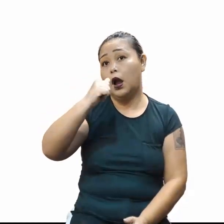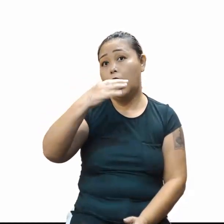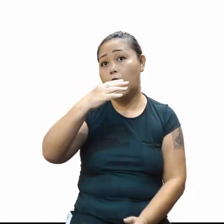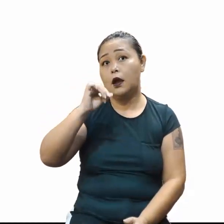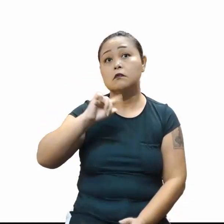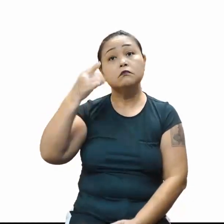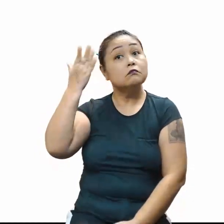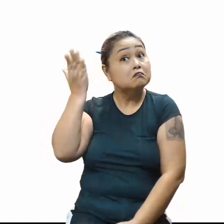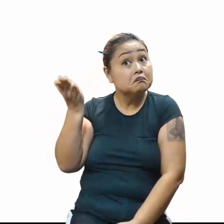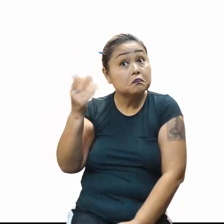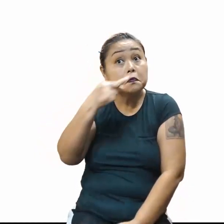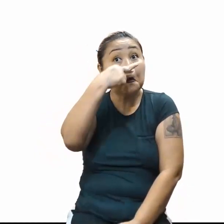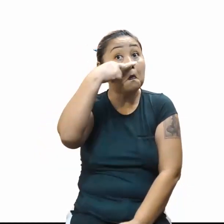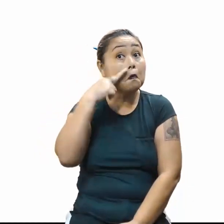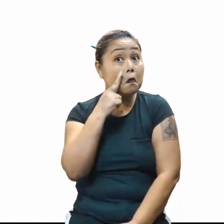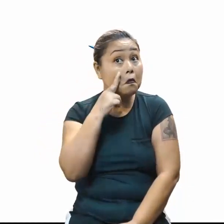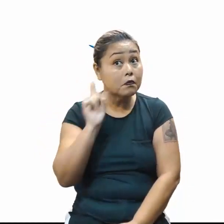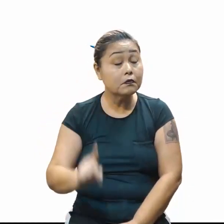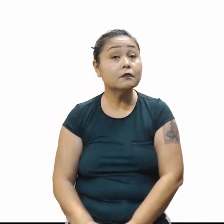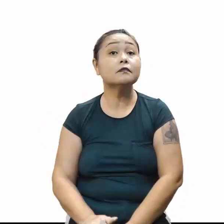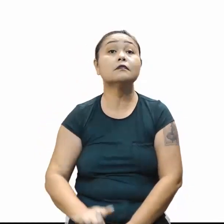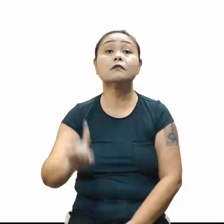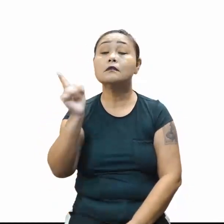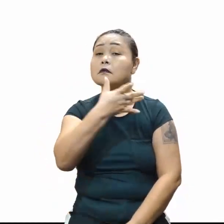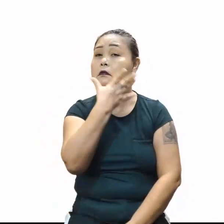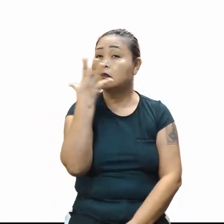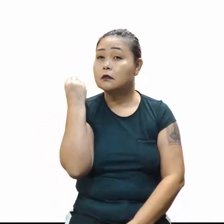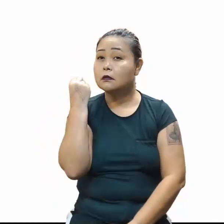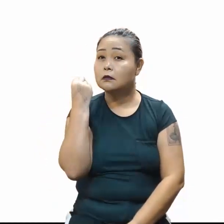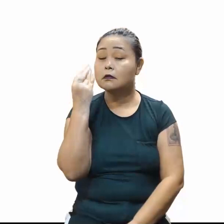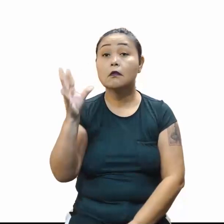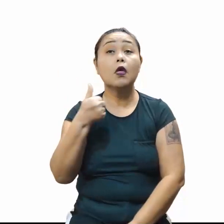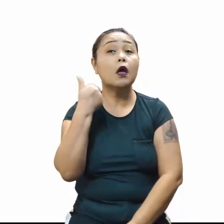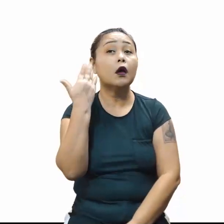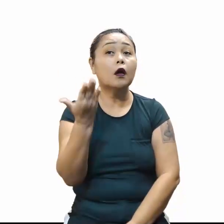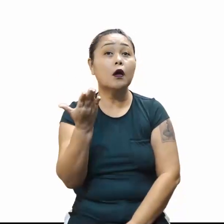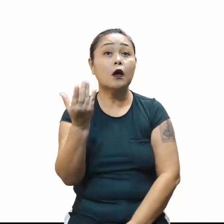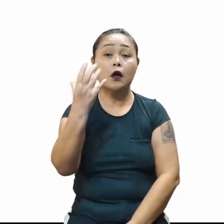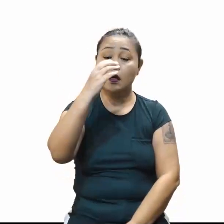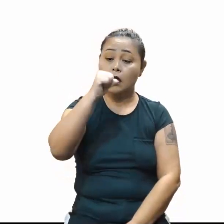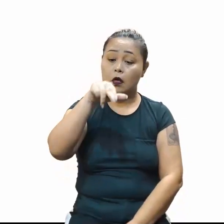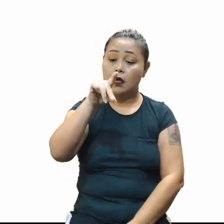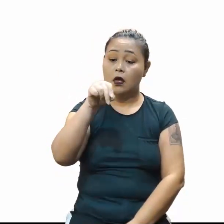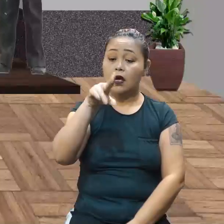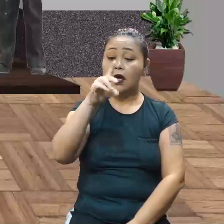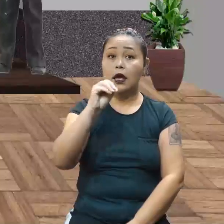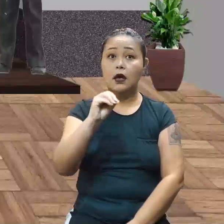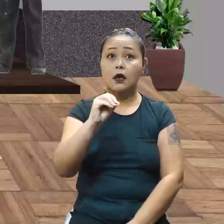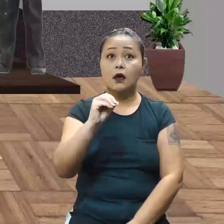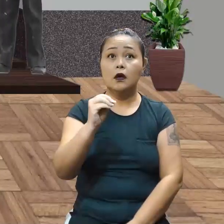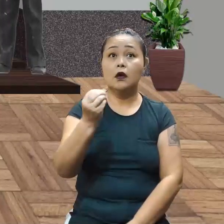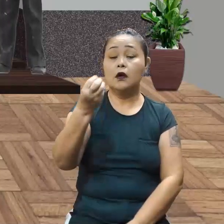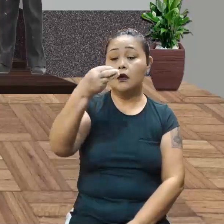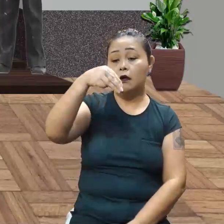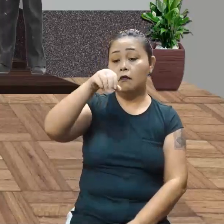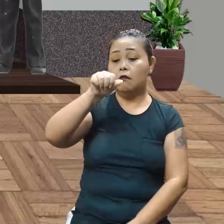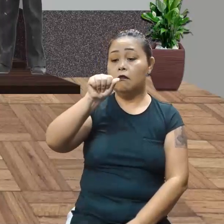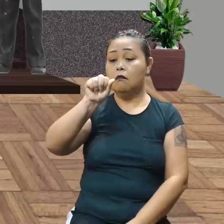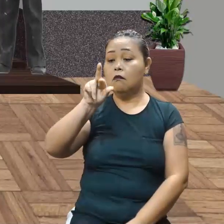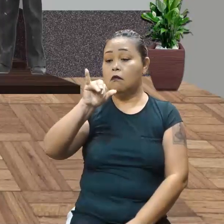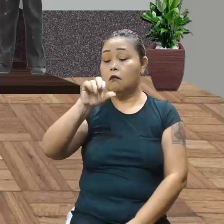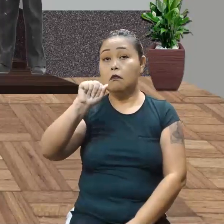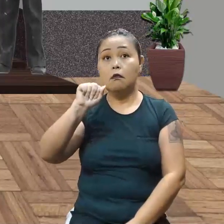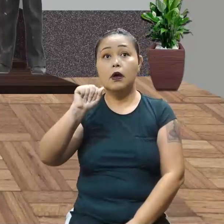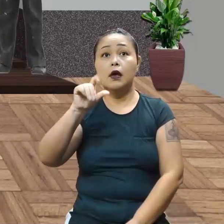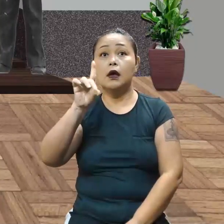Cândido Mariano da Silva. Percebam vocês, não esqueçam, ele recebe esse nome de Cândido Mariano da Silva, de batismo do seu pai e